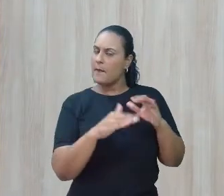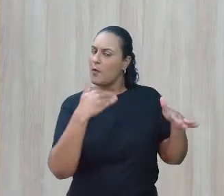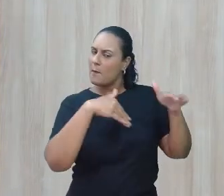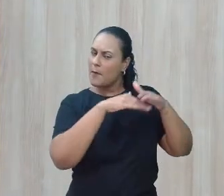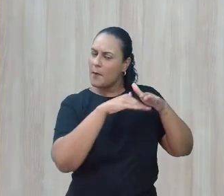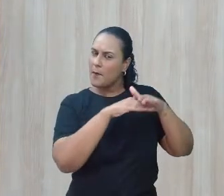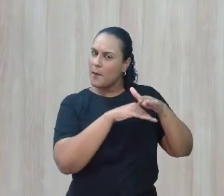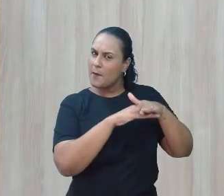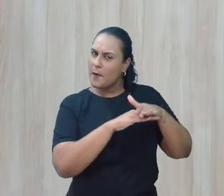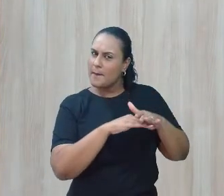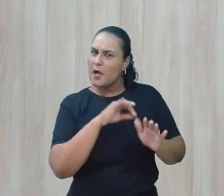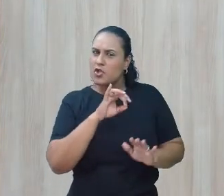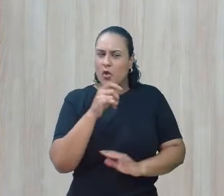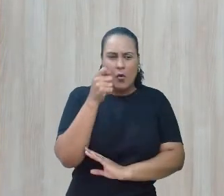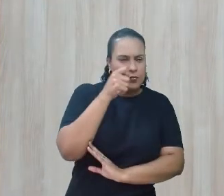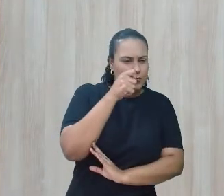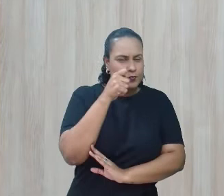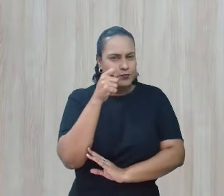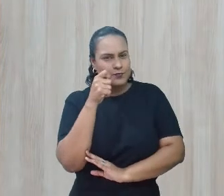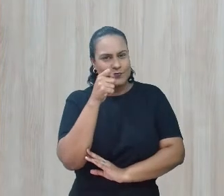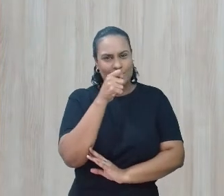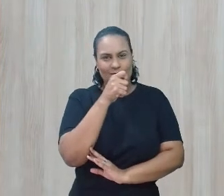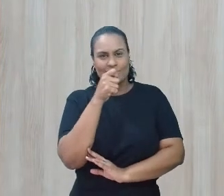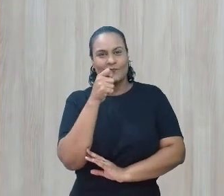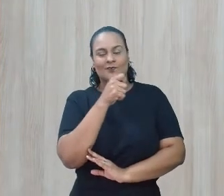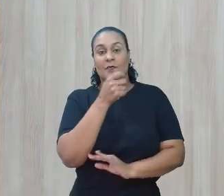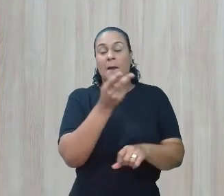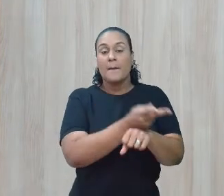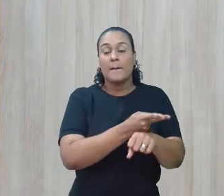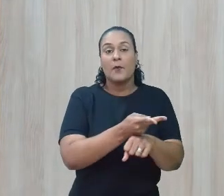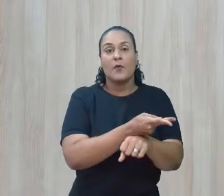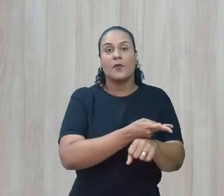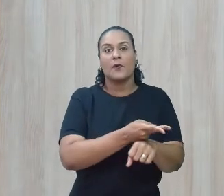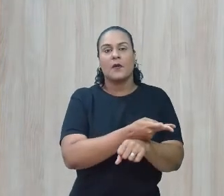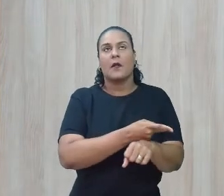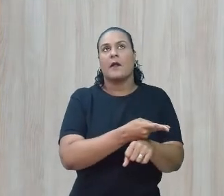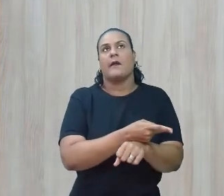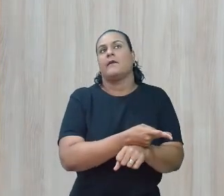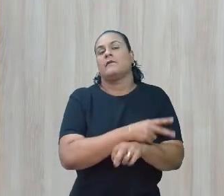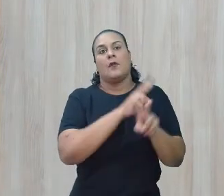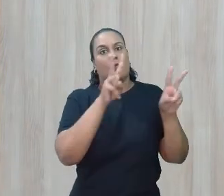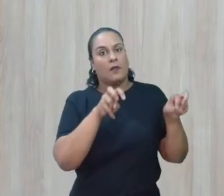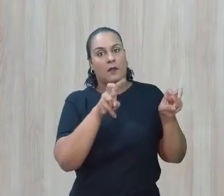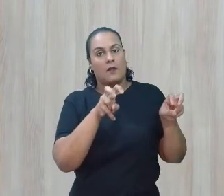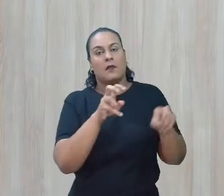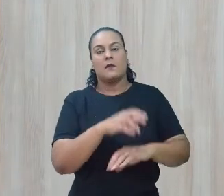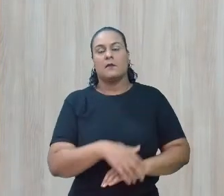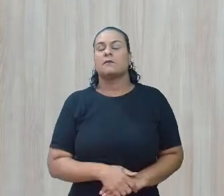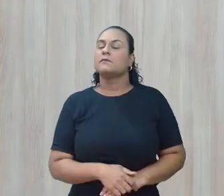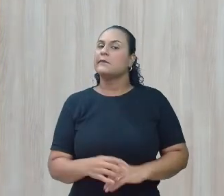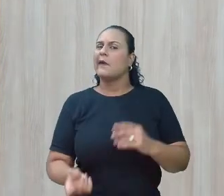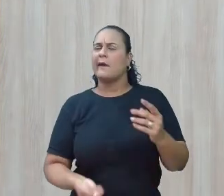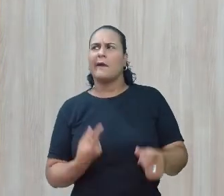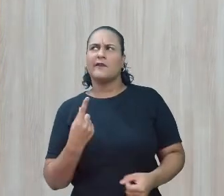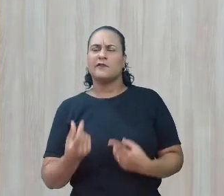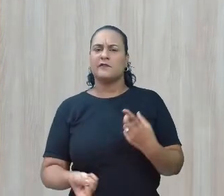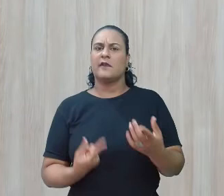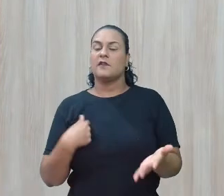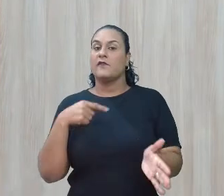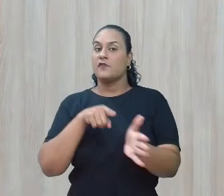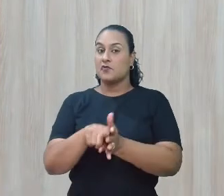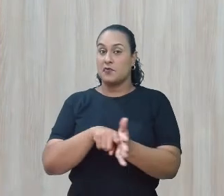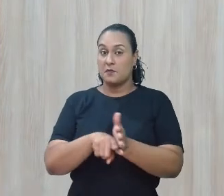na lupinha do e-mail, do servidor que vocês prefiram. Por exemplo, buscar pelo assunto. Eu, de vez em quando, faço uma